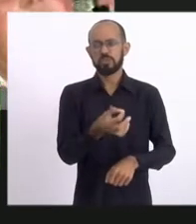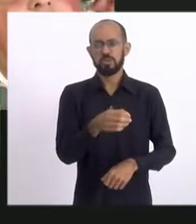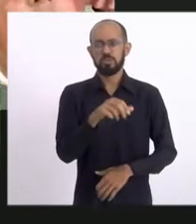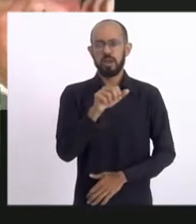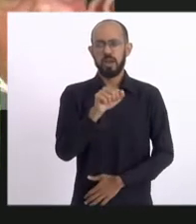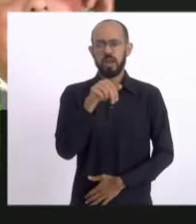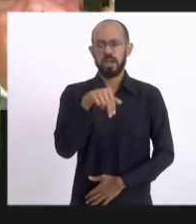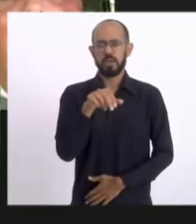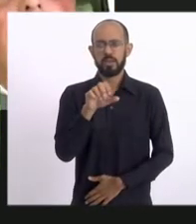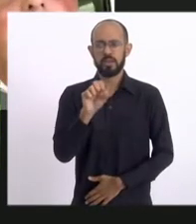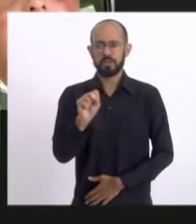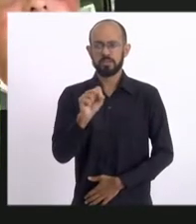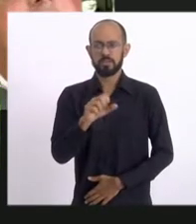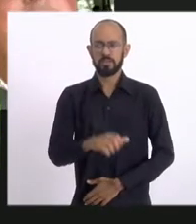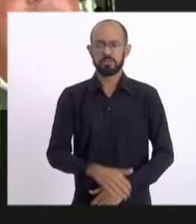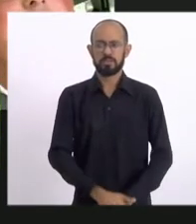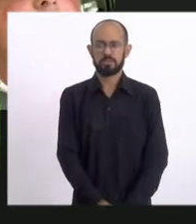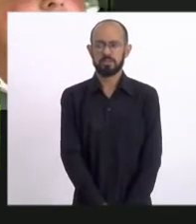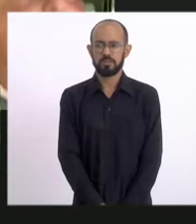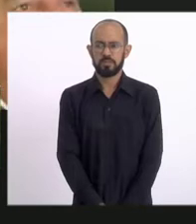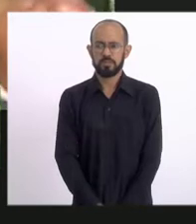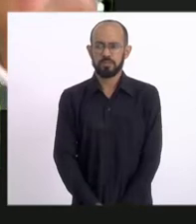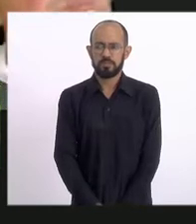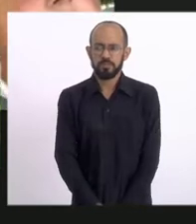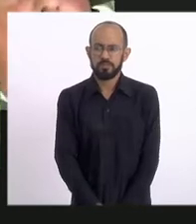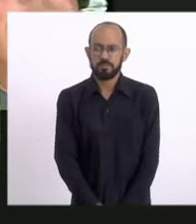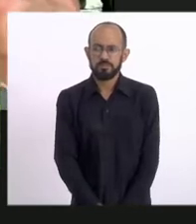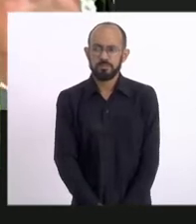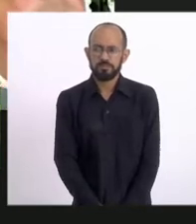Deixa o Valdec falar aí.